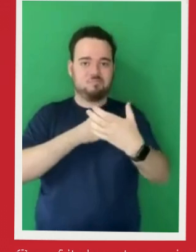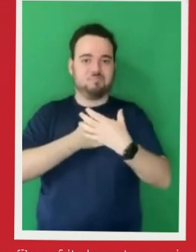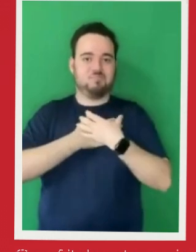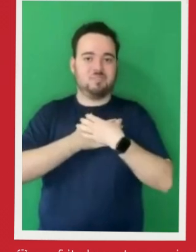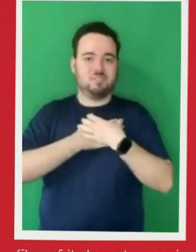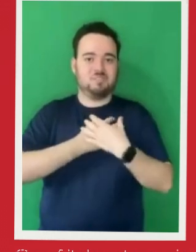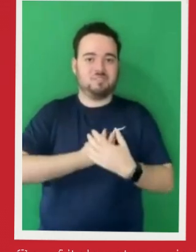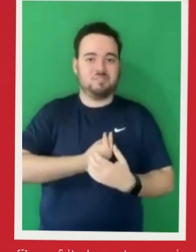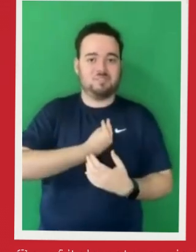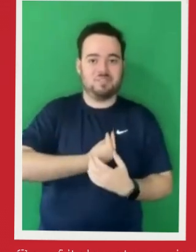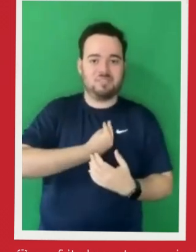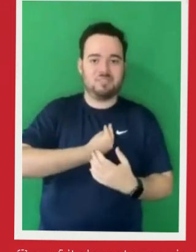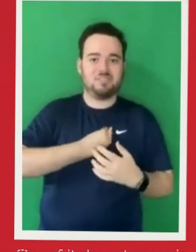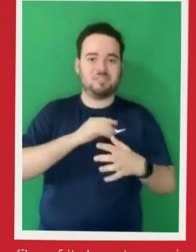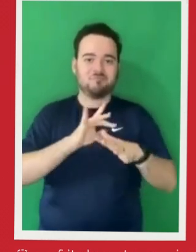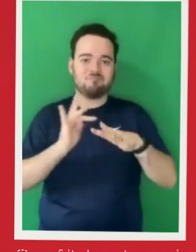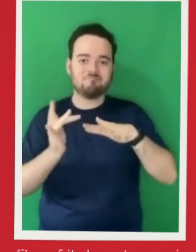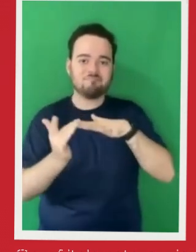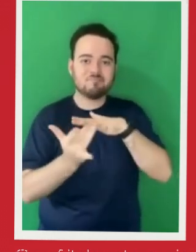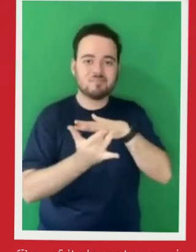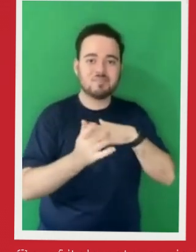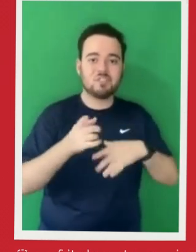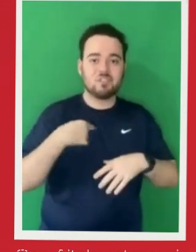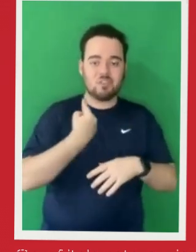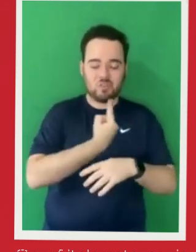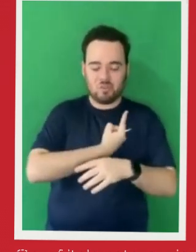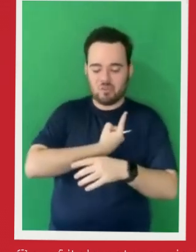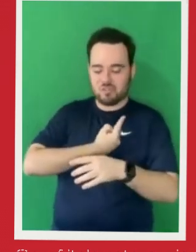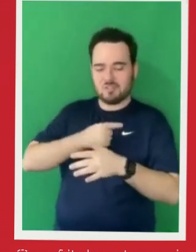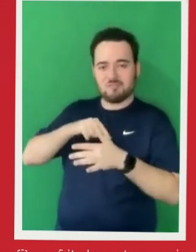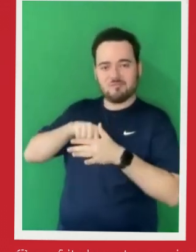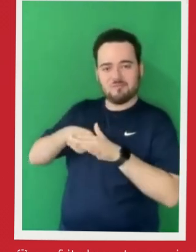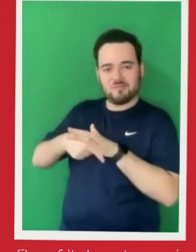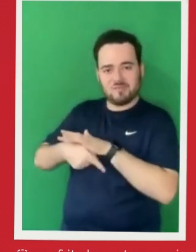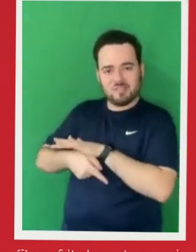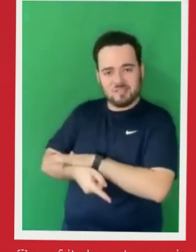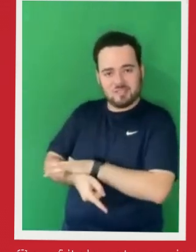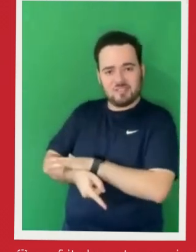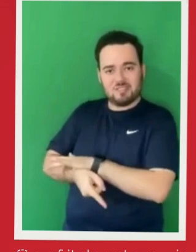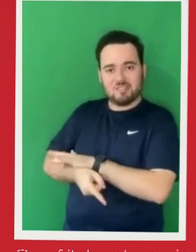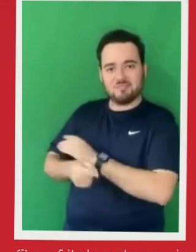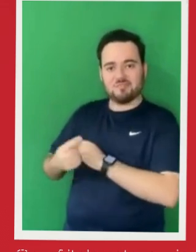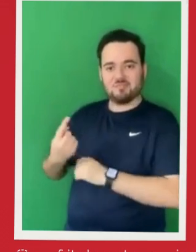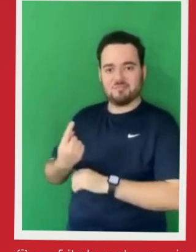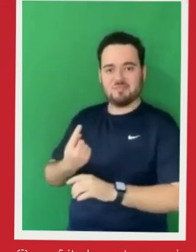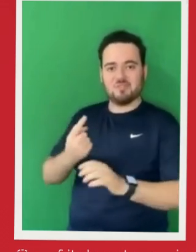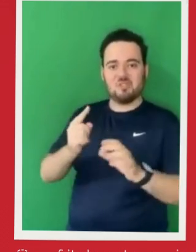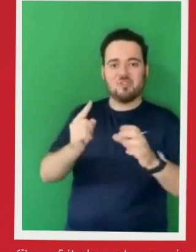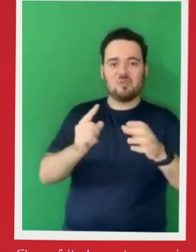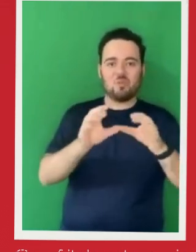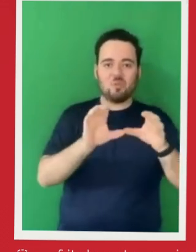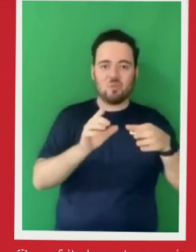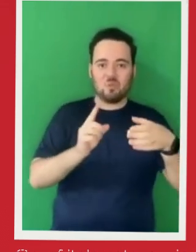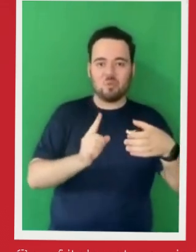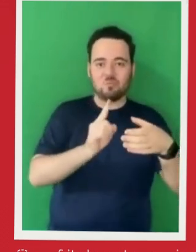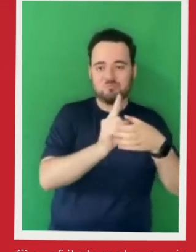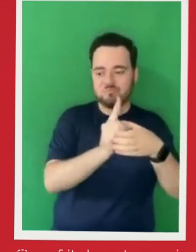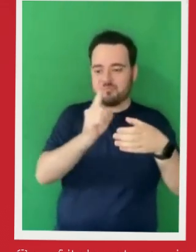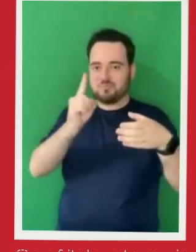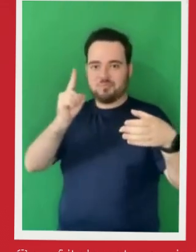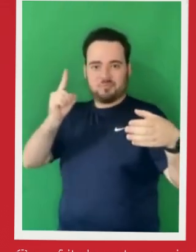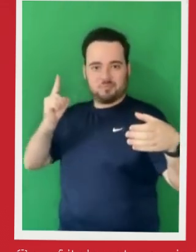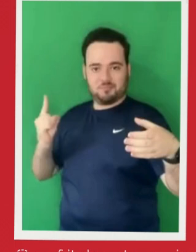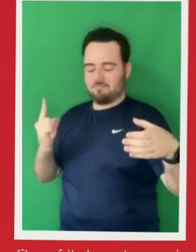vida pelos instrumentos digitais, a gente está fazendo um hábito profundamente asocial, né? Não